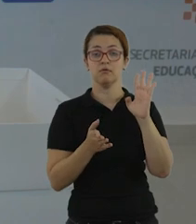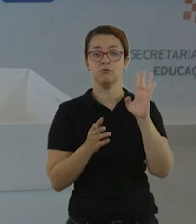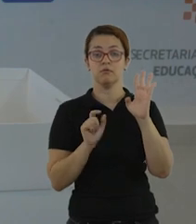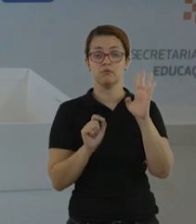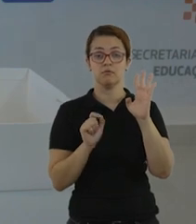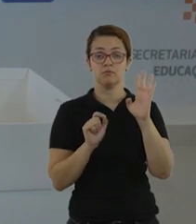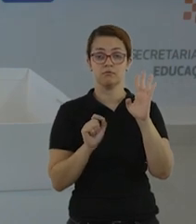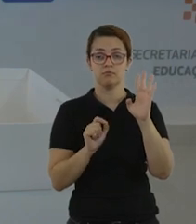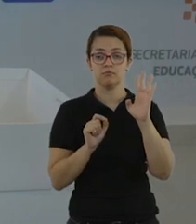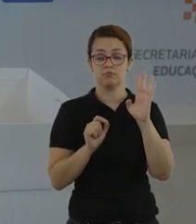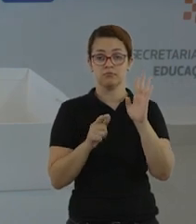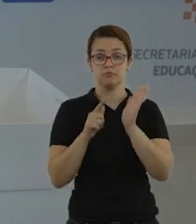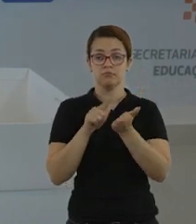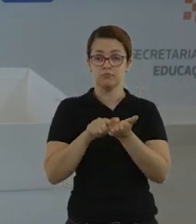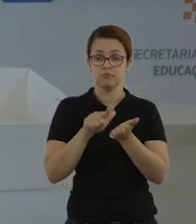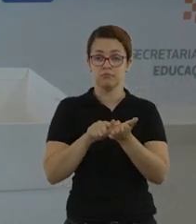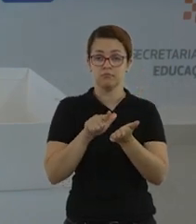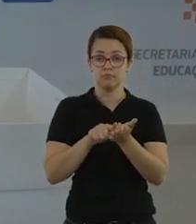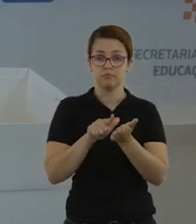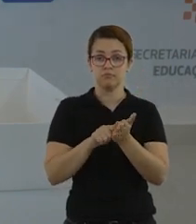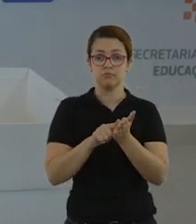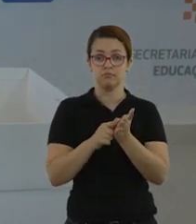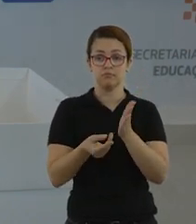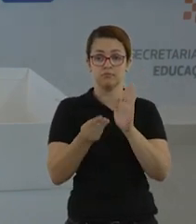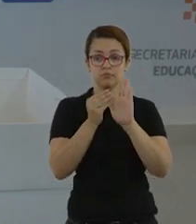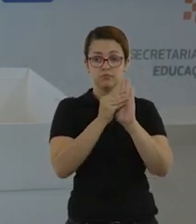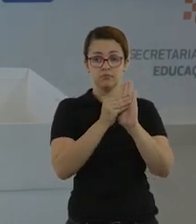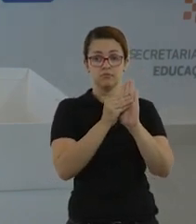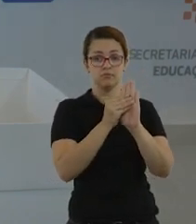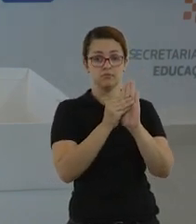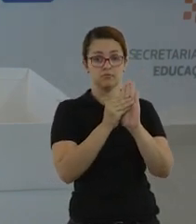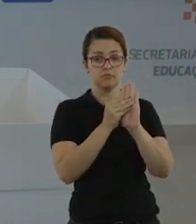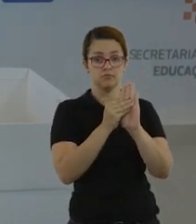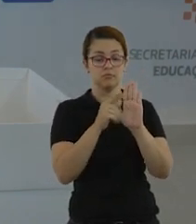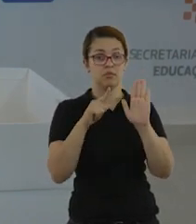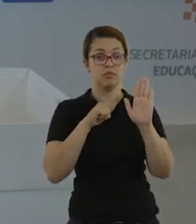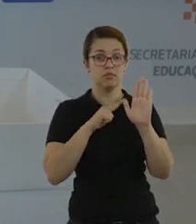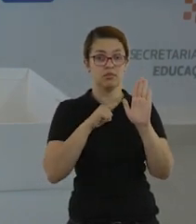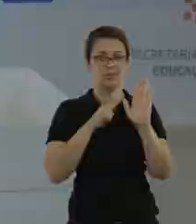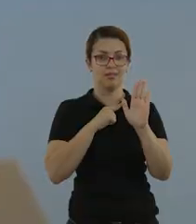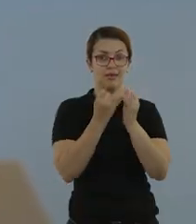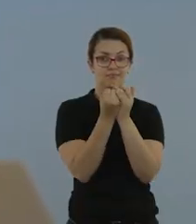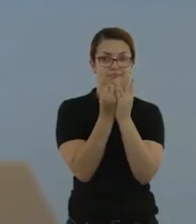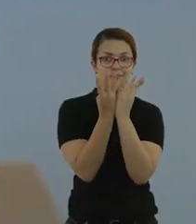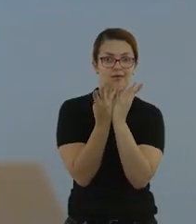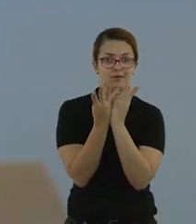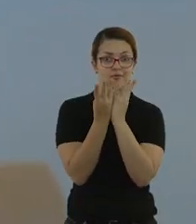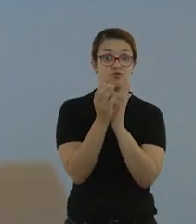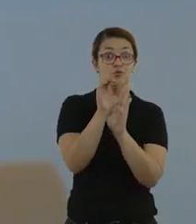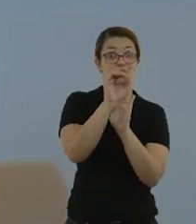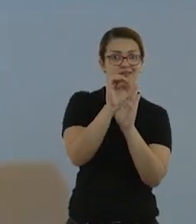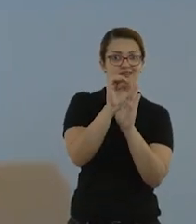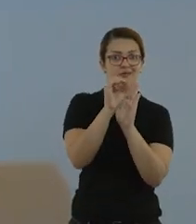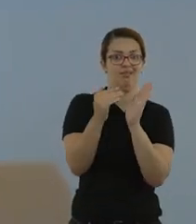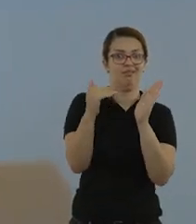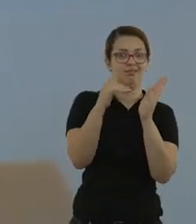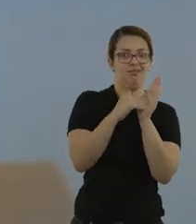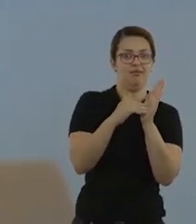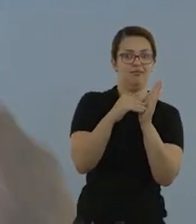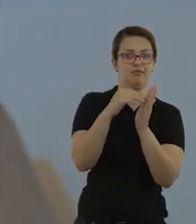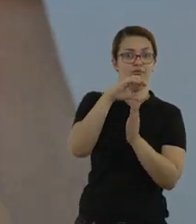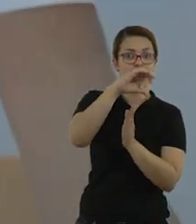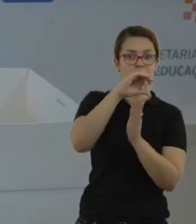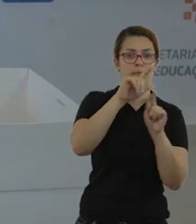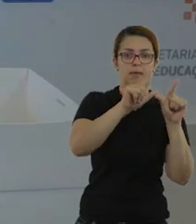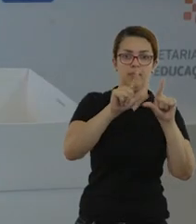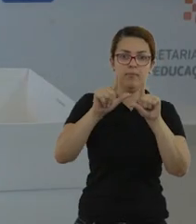precisar fazer cartas. Nós vamos precisar fazer 10 cartas do 0 ao 9 e depois nós vamos